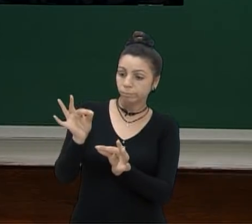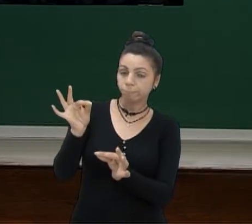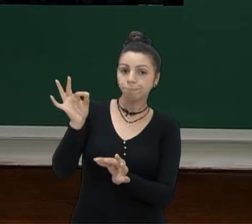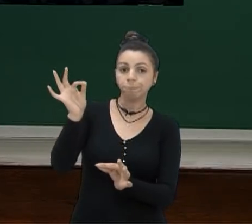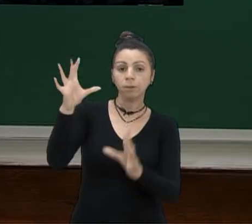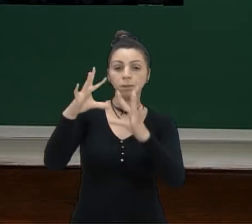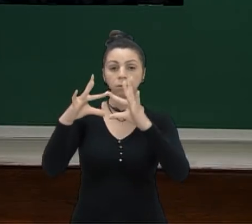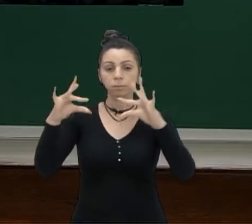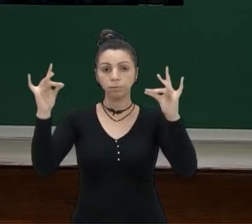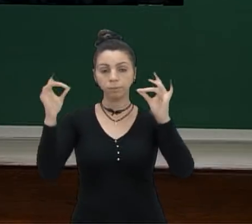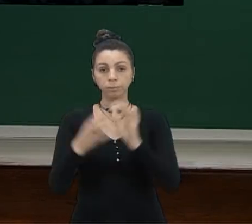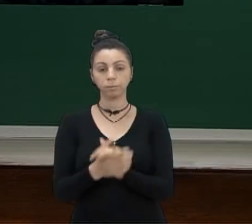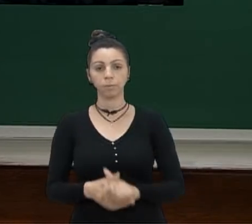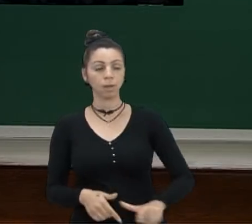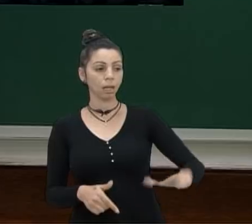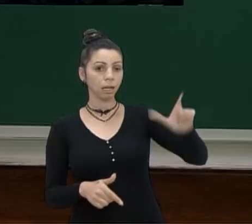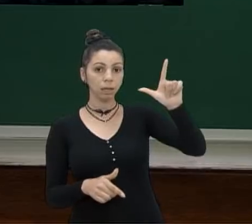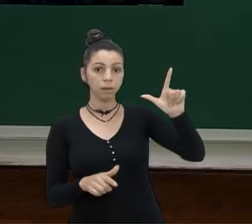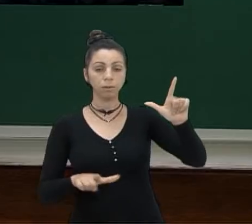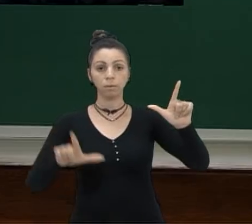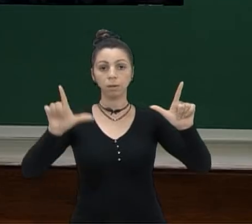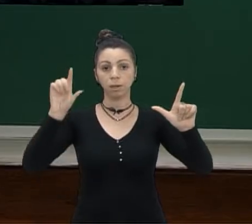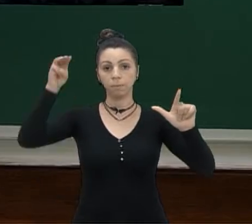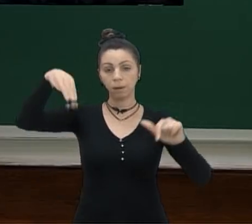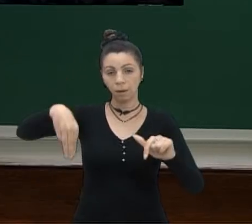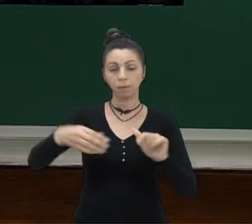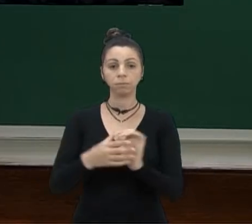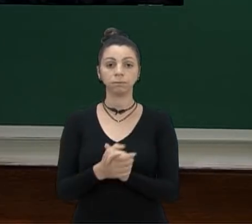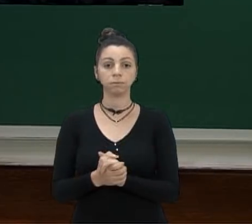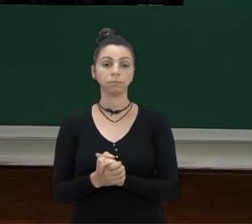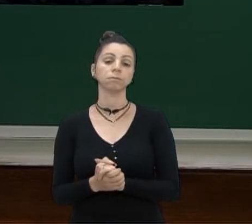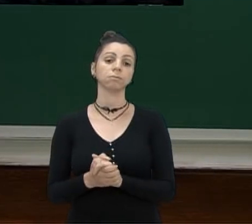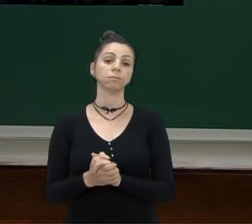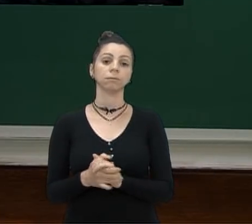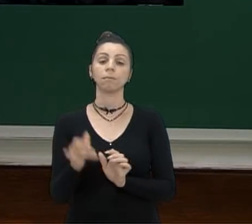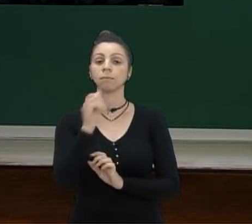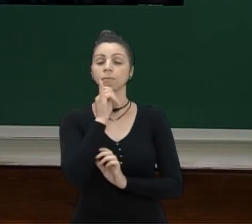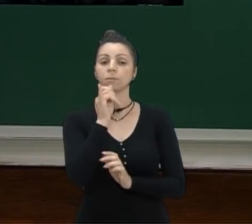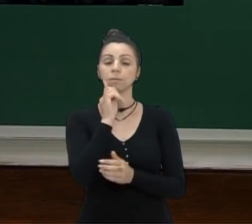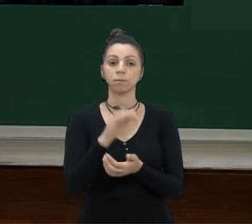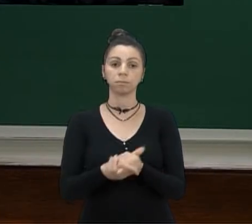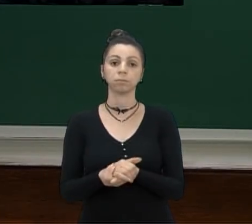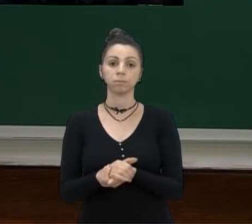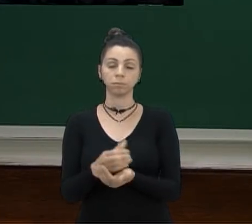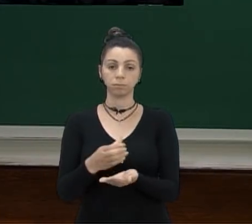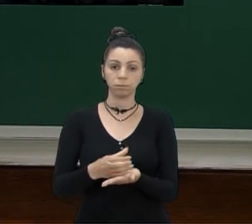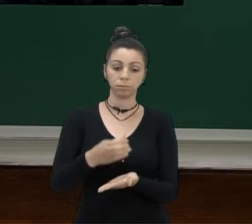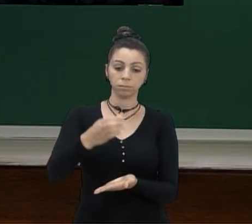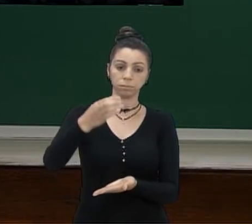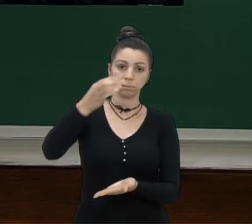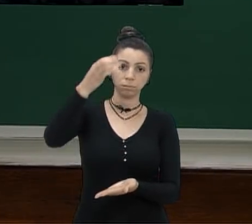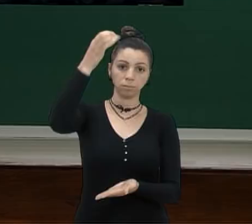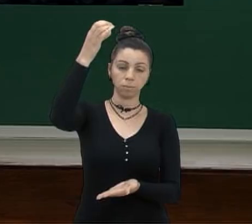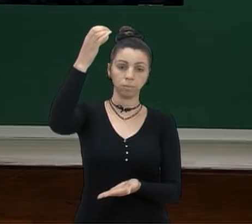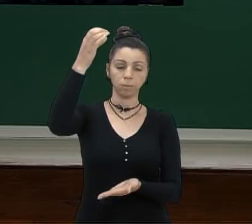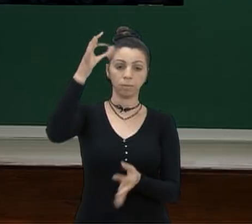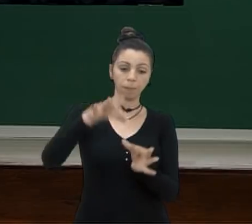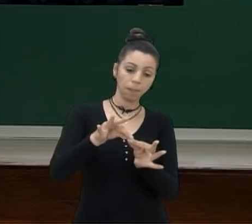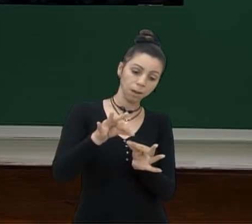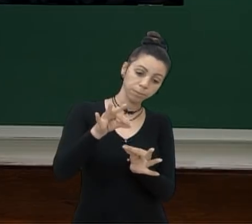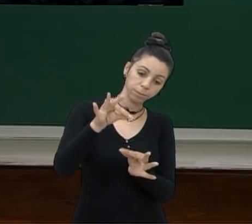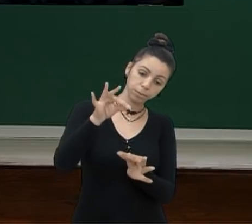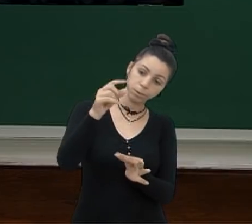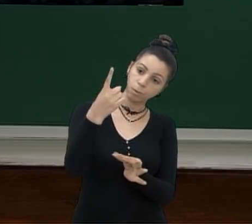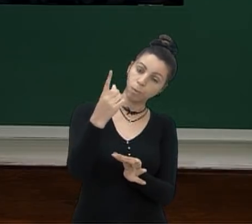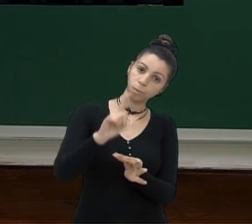medida? Litro, ml? Então, se eu tenho, por exemplo, uma garrafa de água com 1 litro, eu comprei